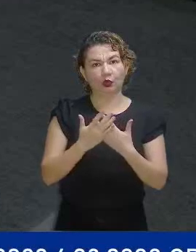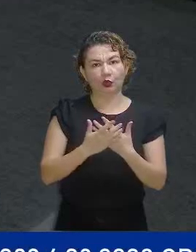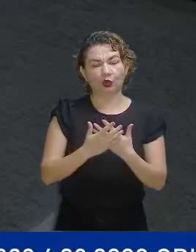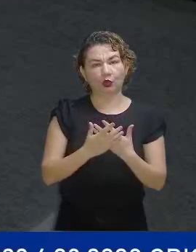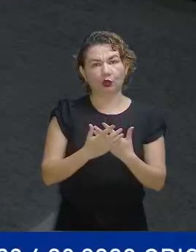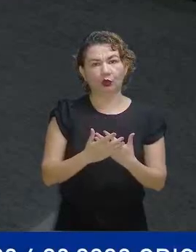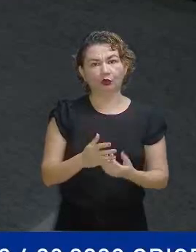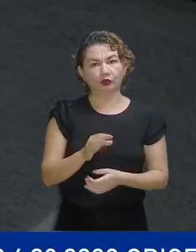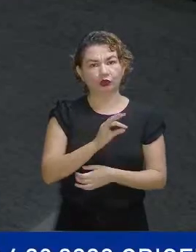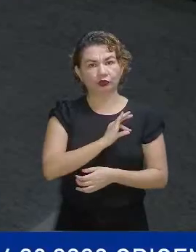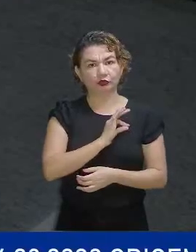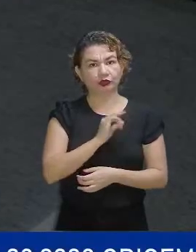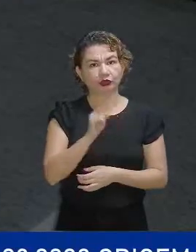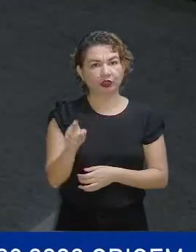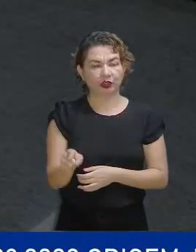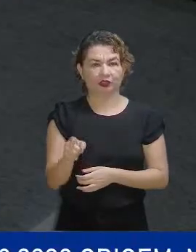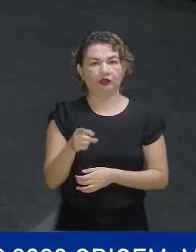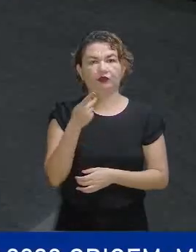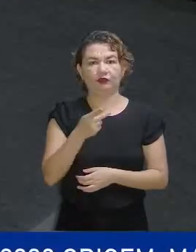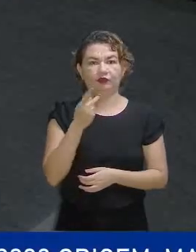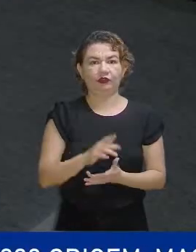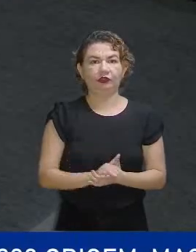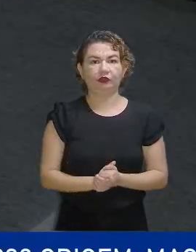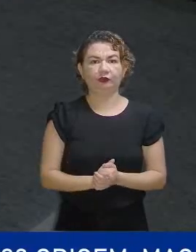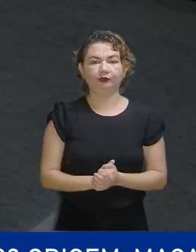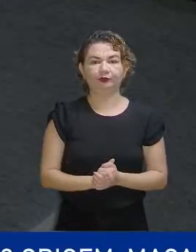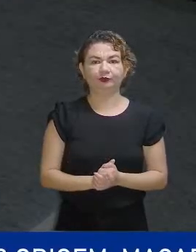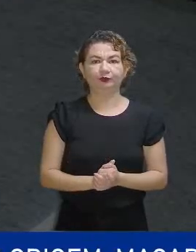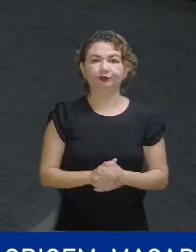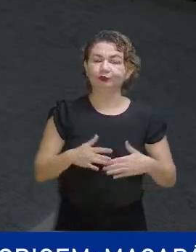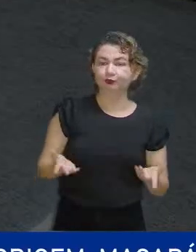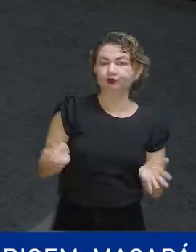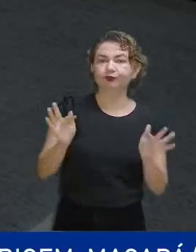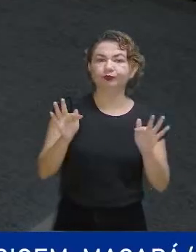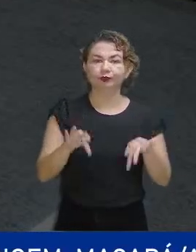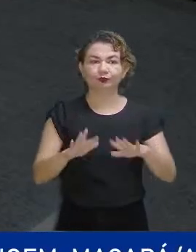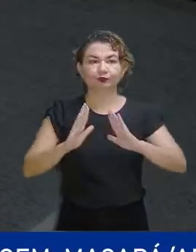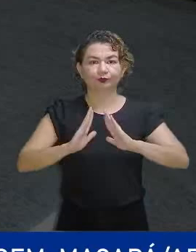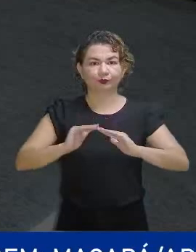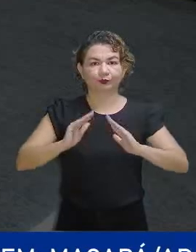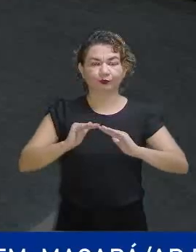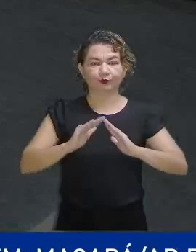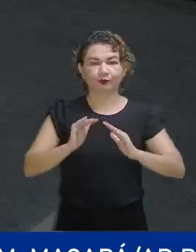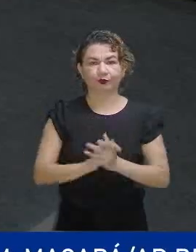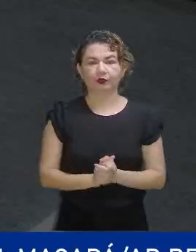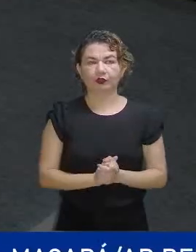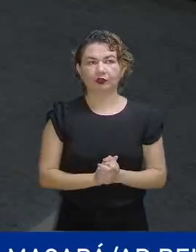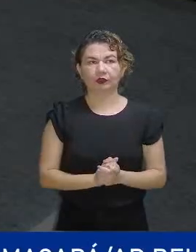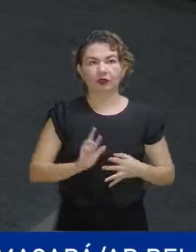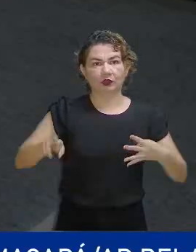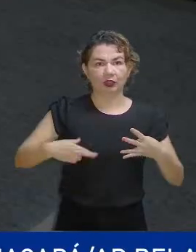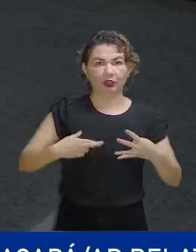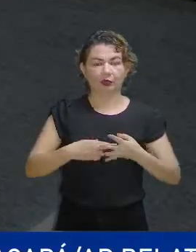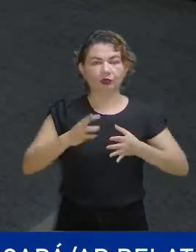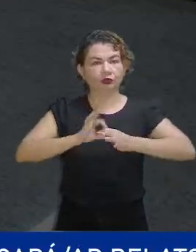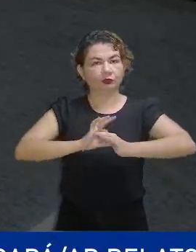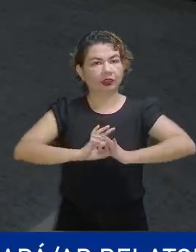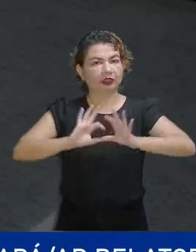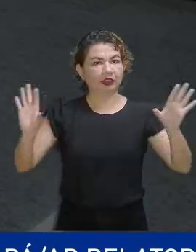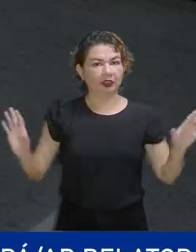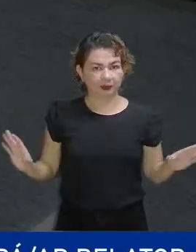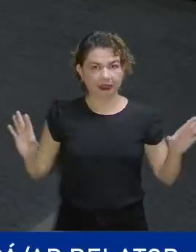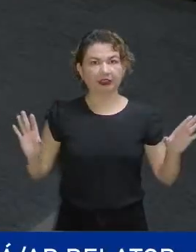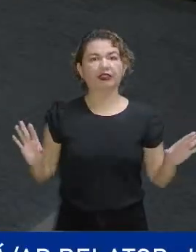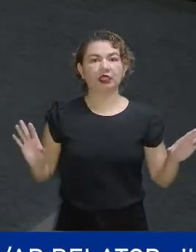de idoneidade para fundamentar a condenação. Ao final, requeriu o provimento do recurso para sua absolvição, diante